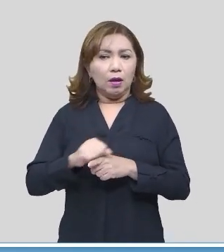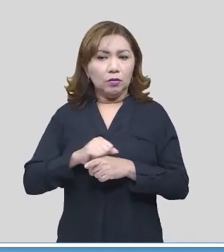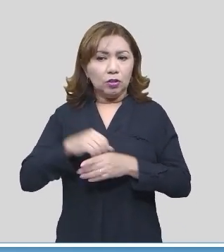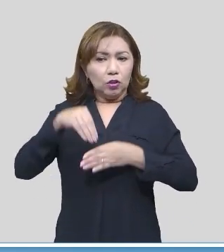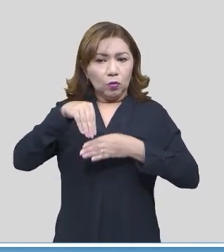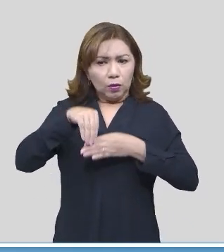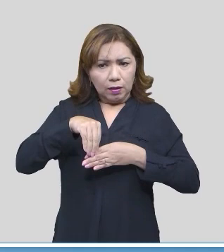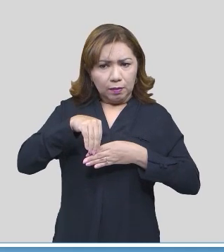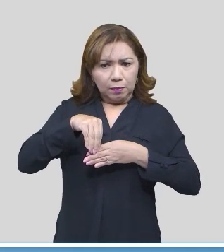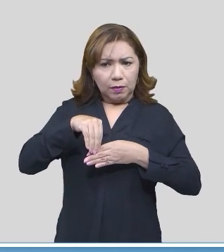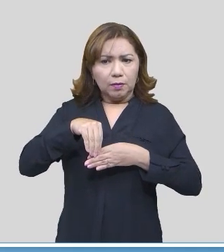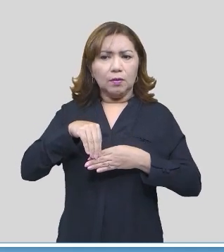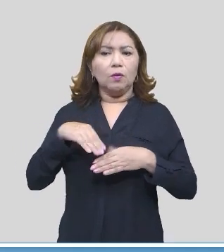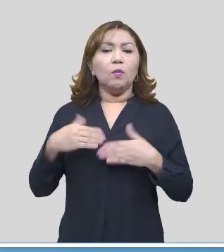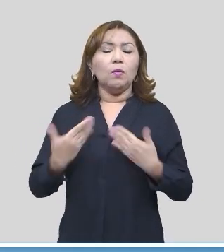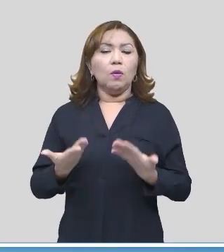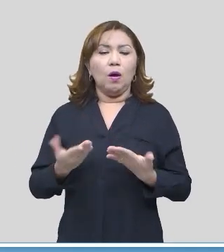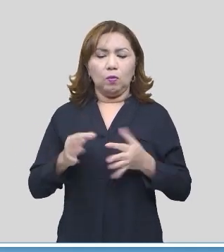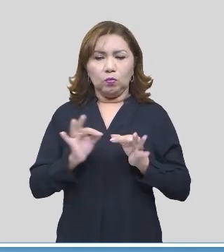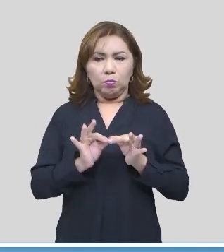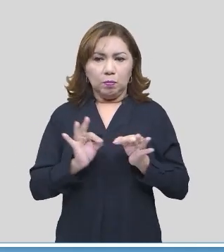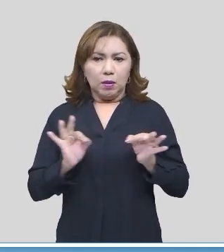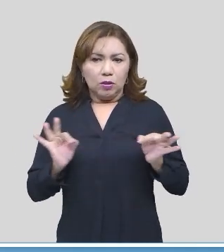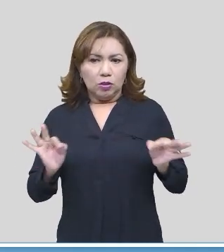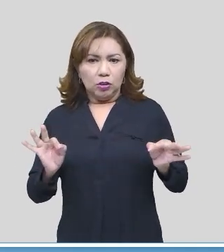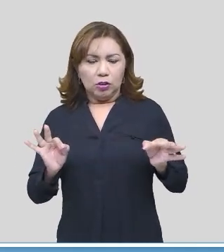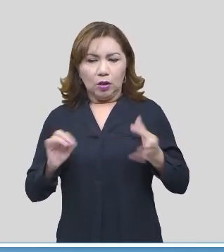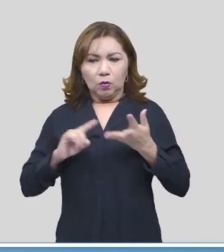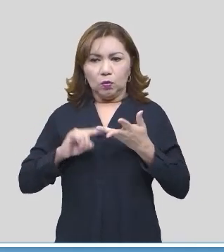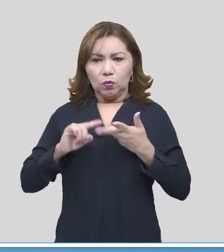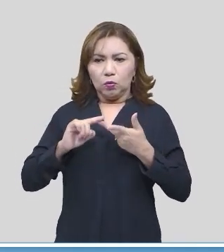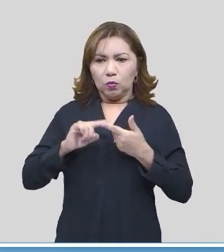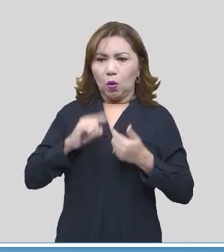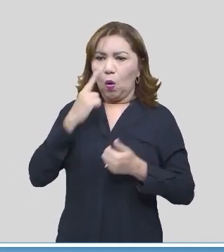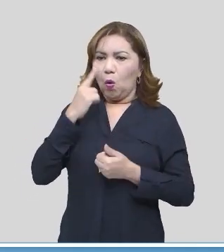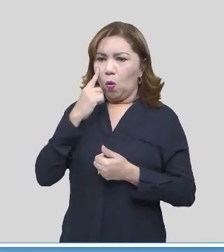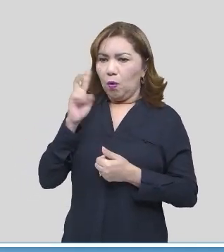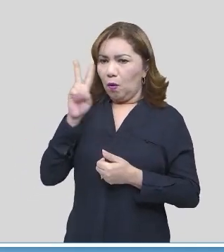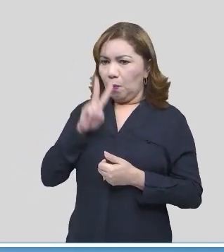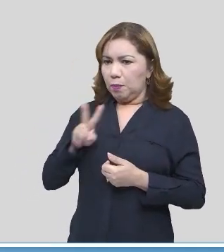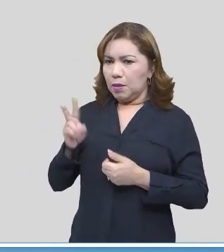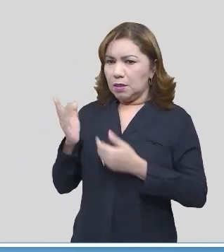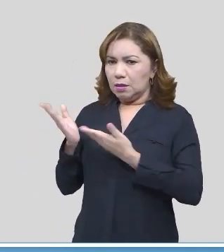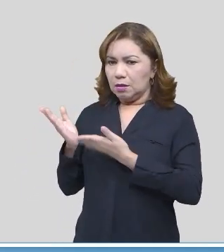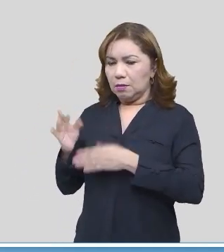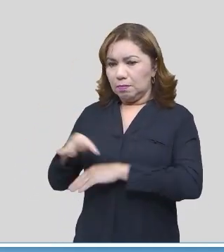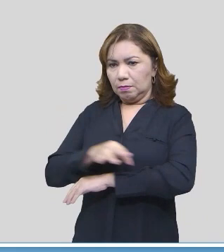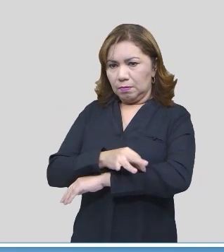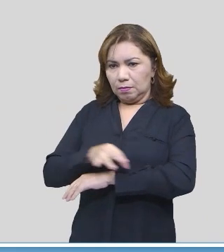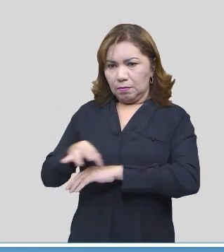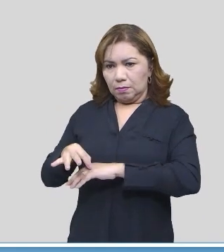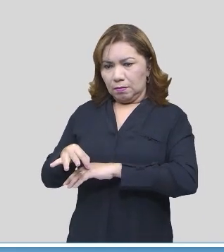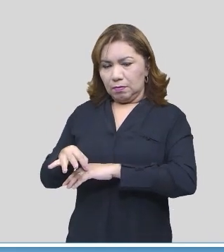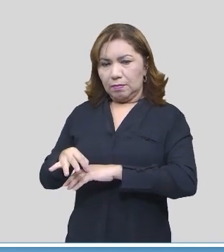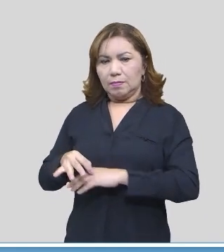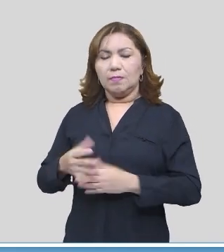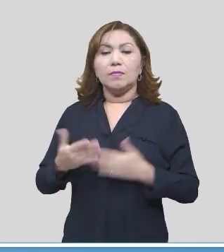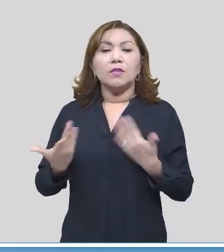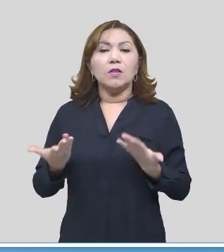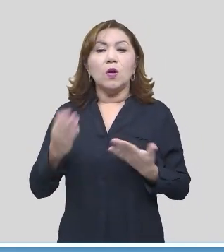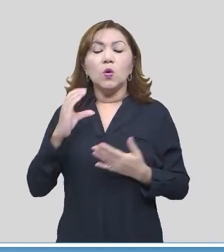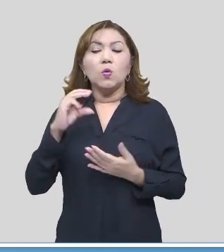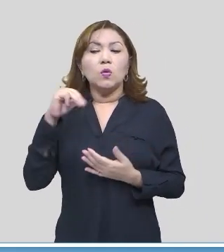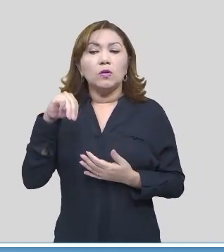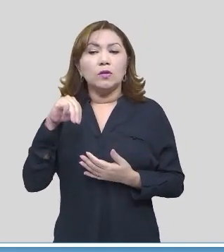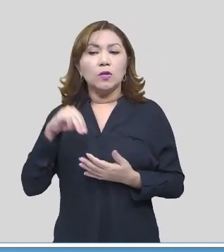clipe? Qual é o comprimento em centímetros do lápis, da borracha e